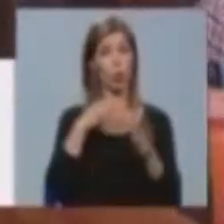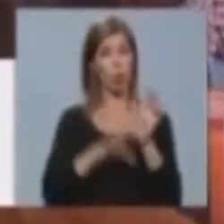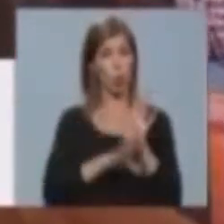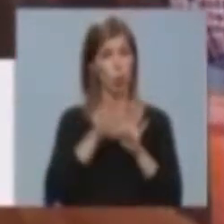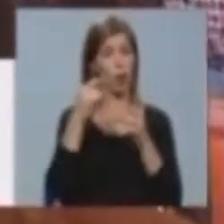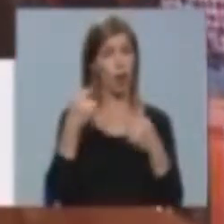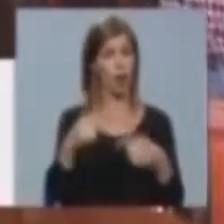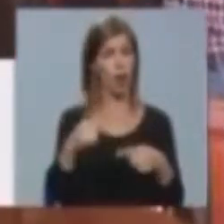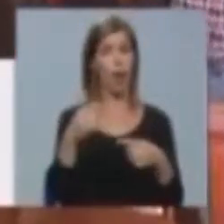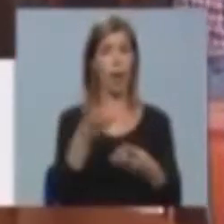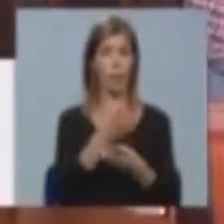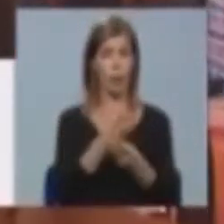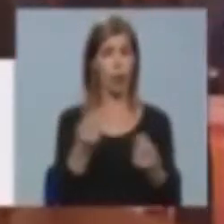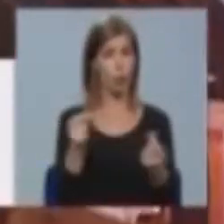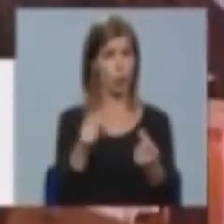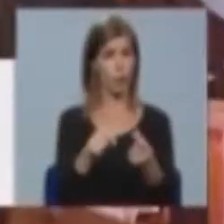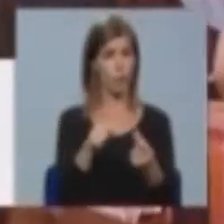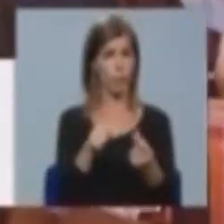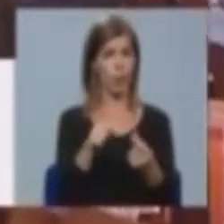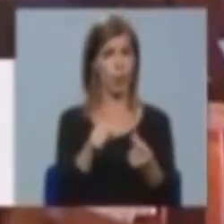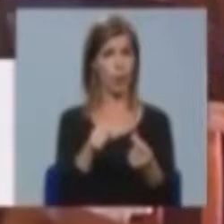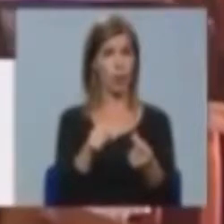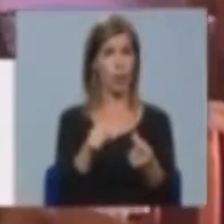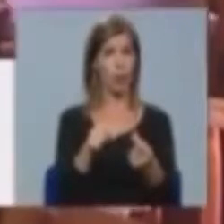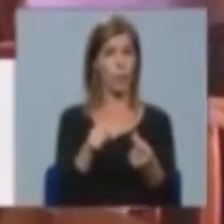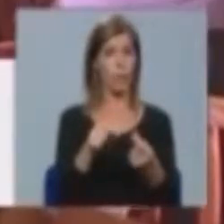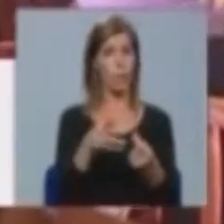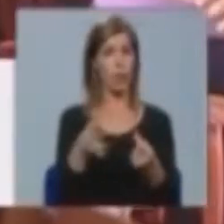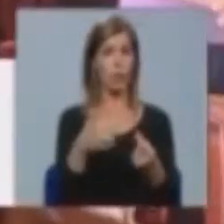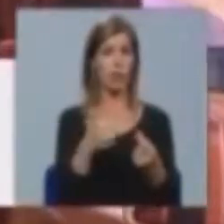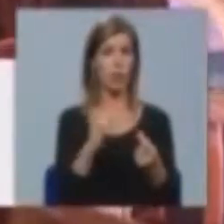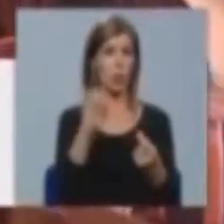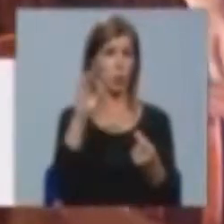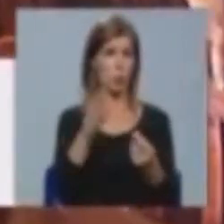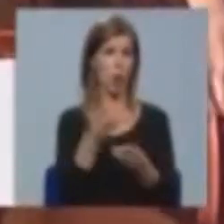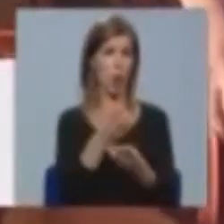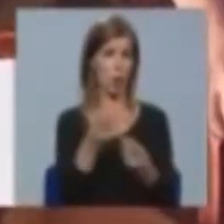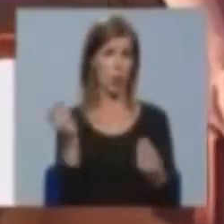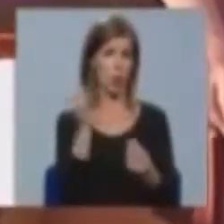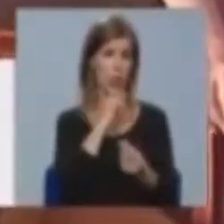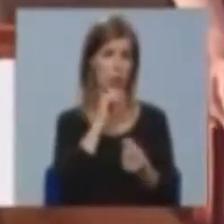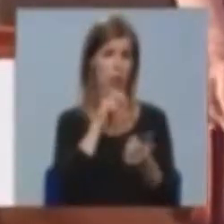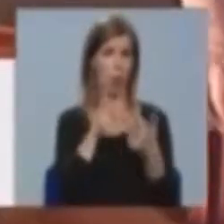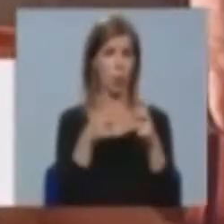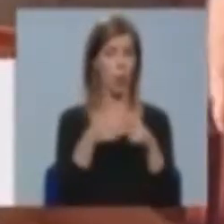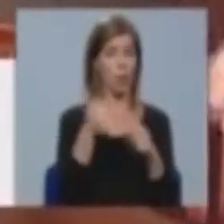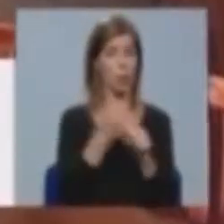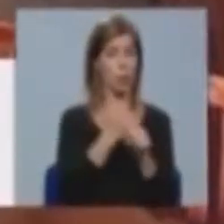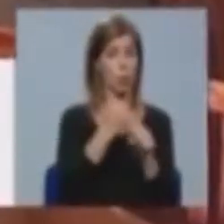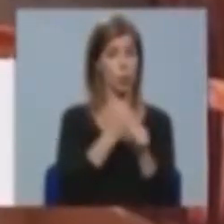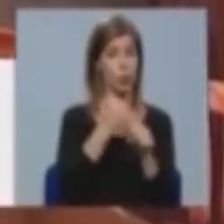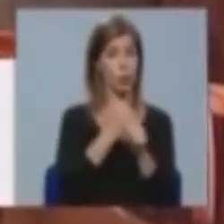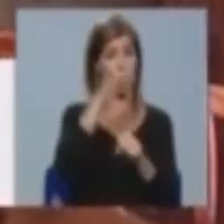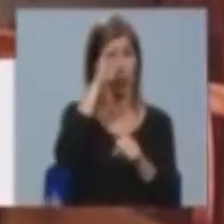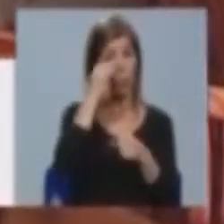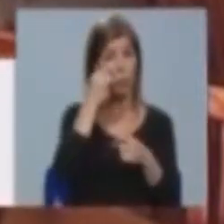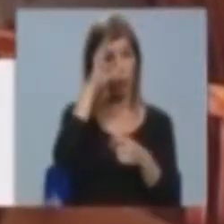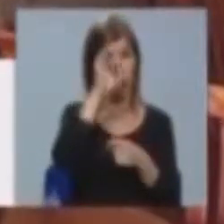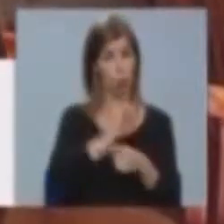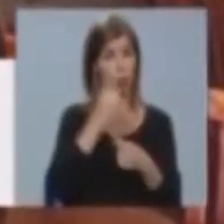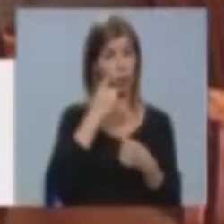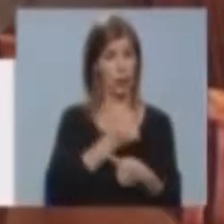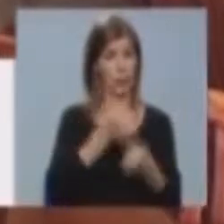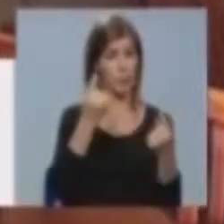para resolver numa dimensão cerca de 50% deste problema na função pública ainda no corrente